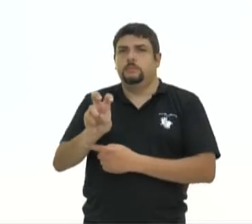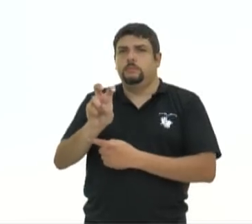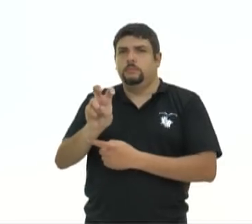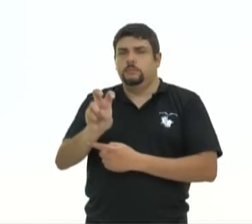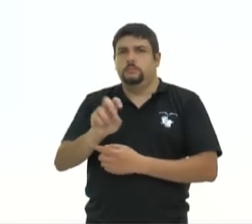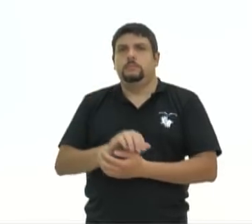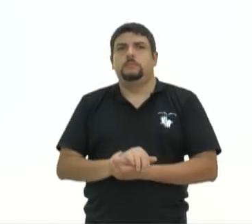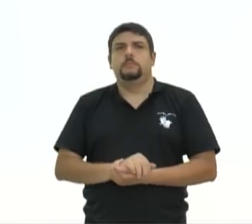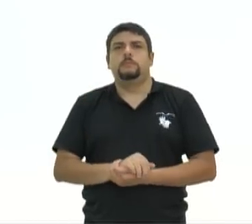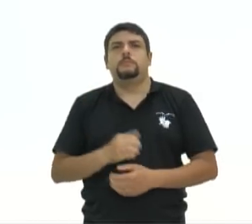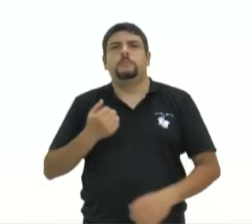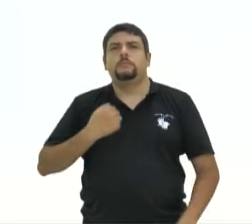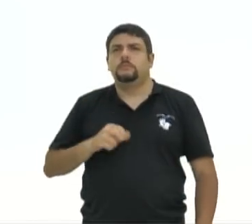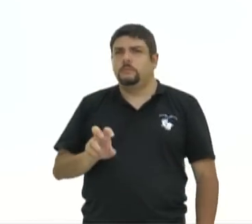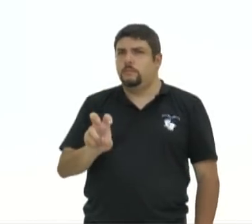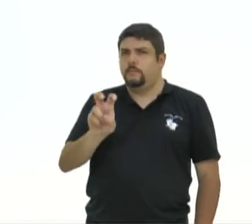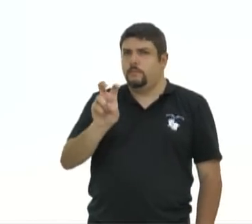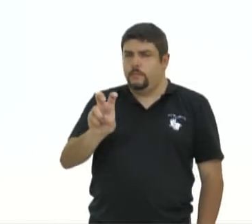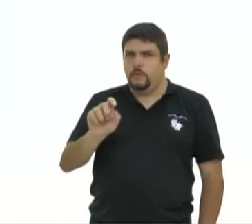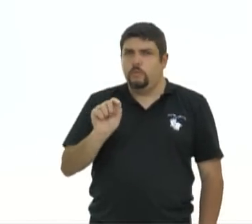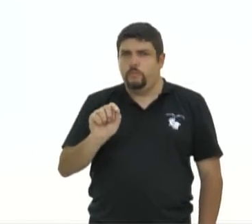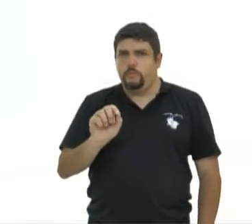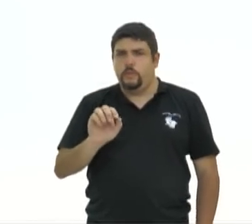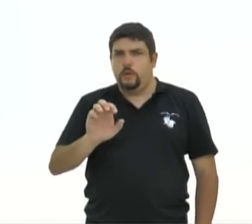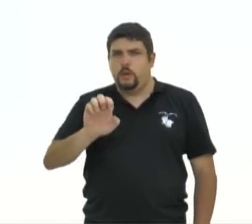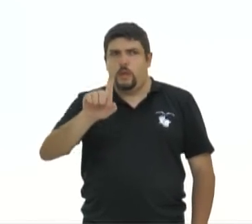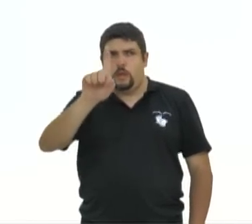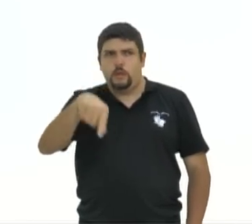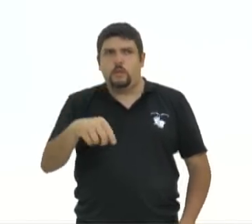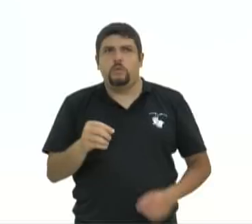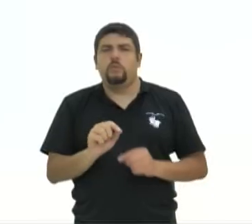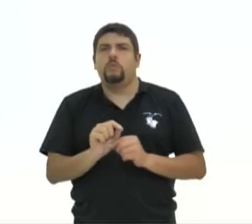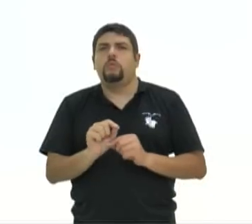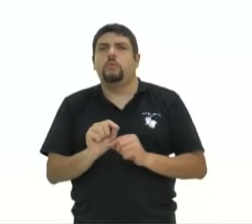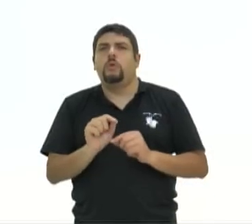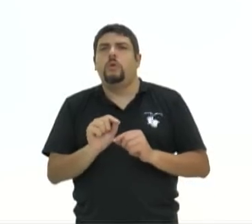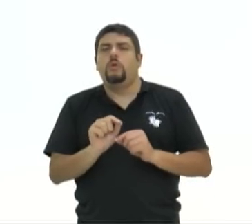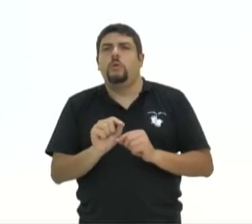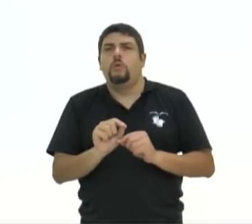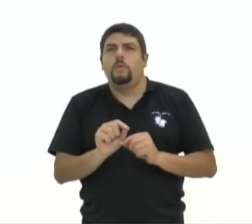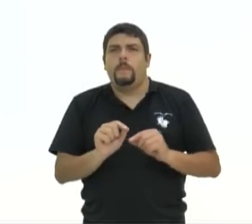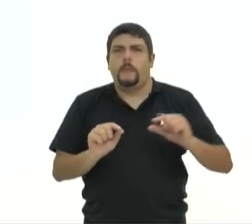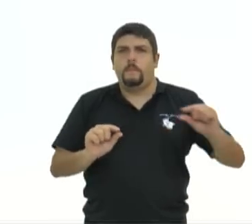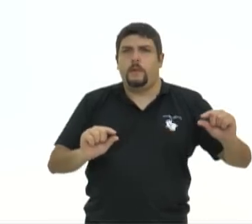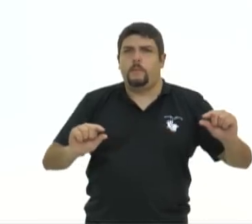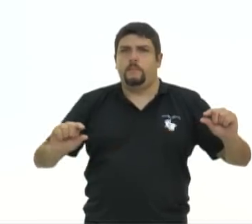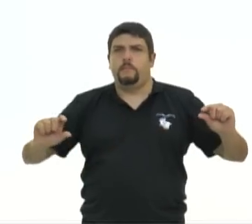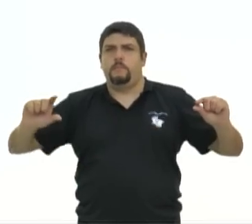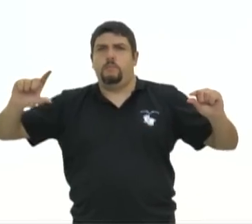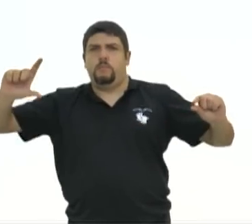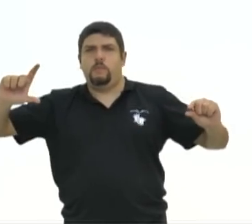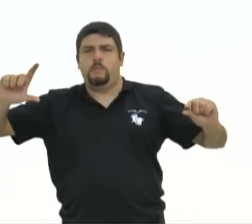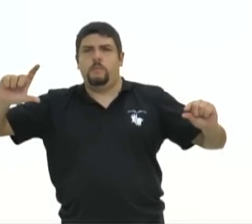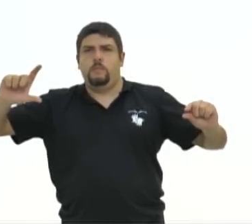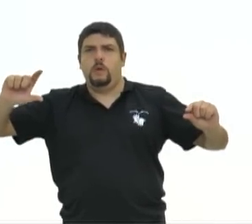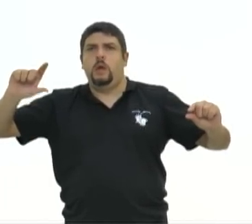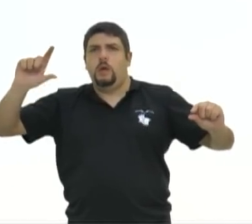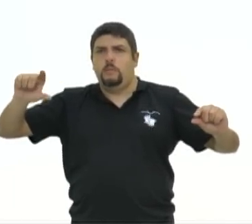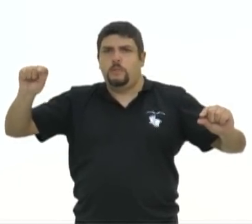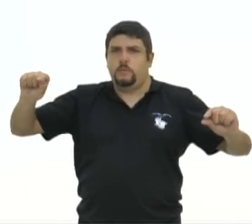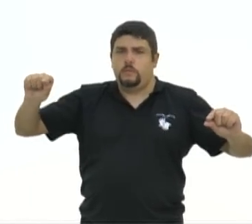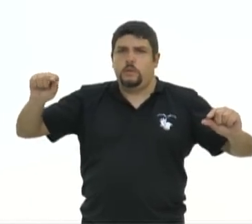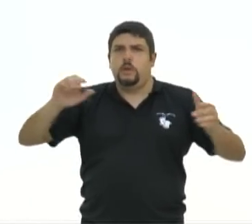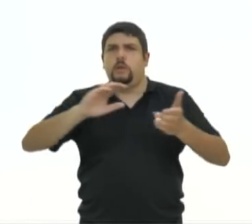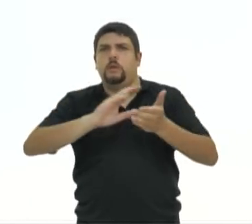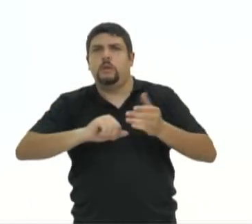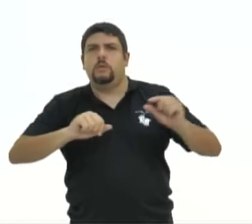Na questão 5, eu tenho uma medida estatística que é a diferença entre os extremos de um rol. Os extremos, o menor valor e o maior